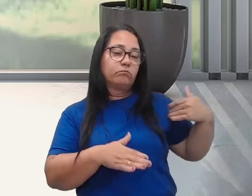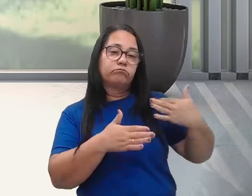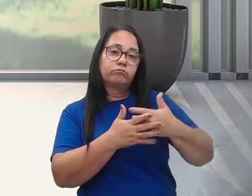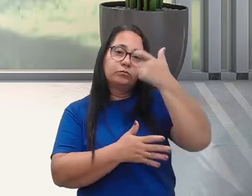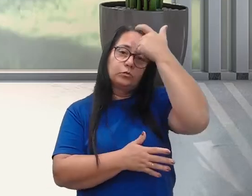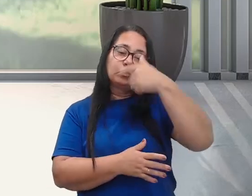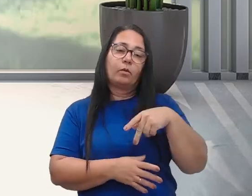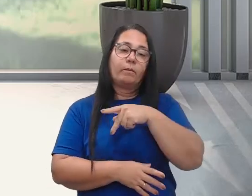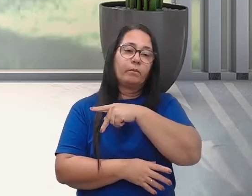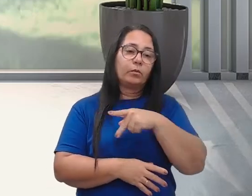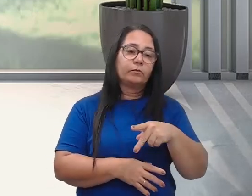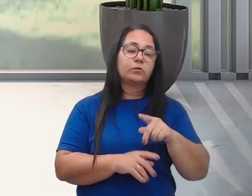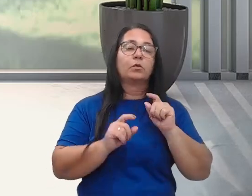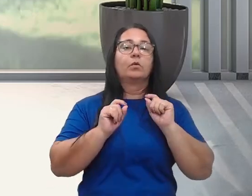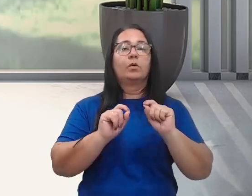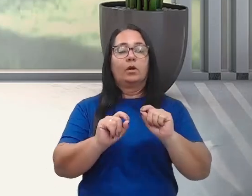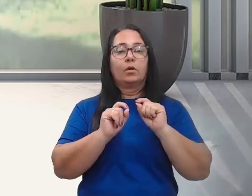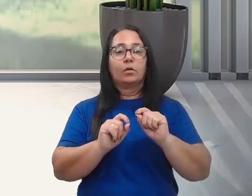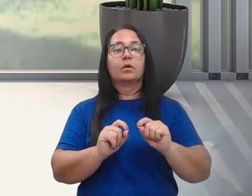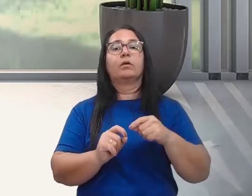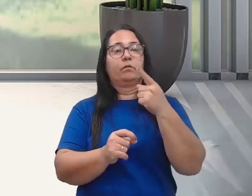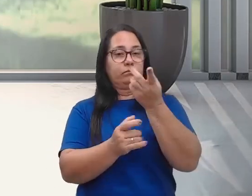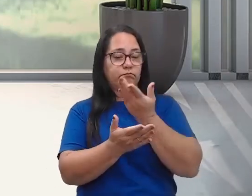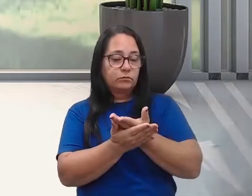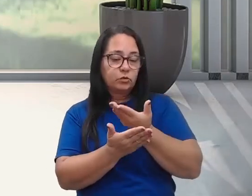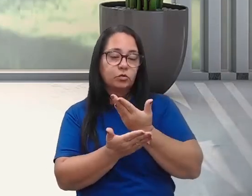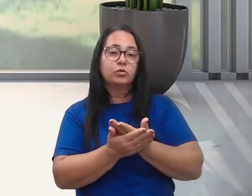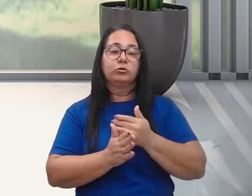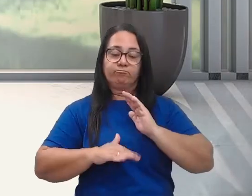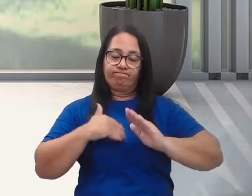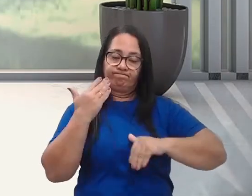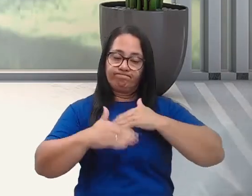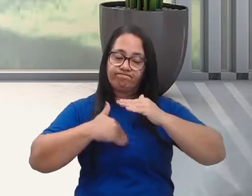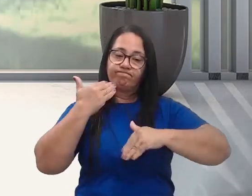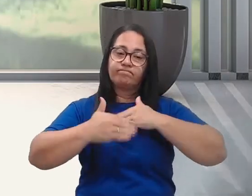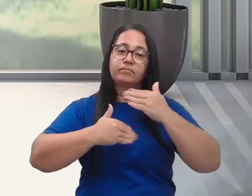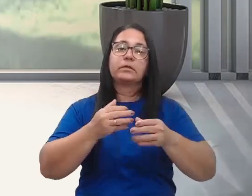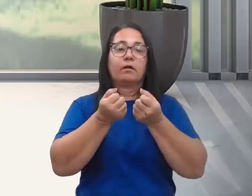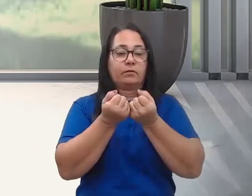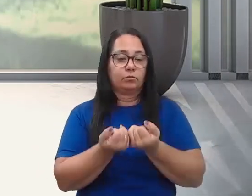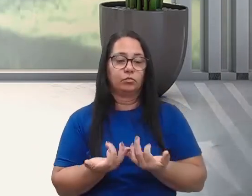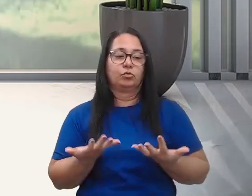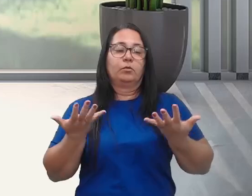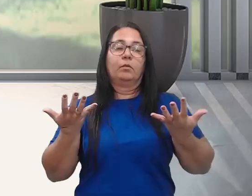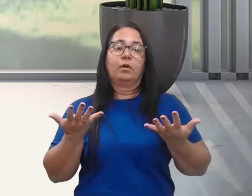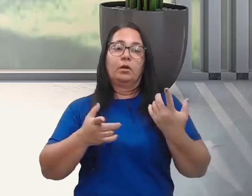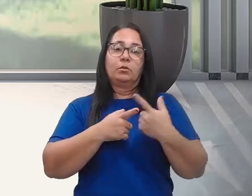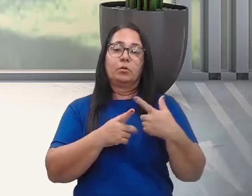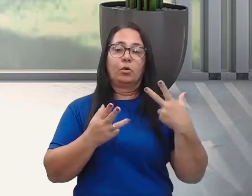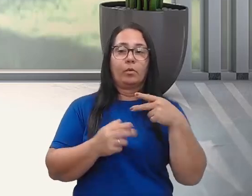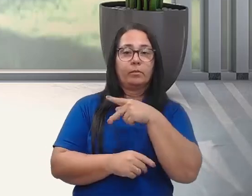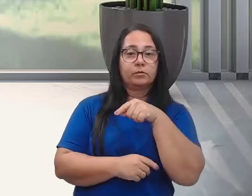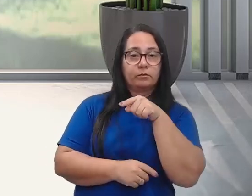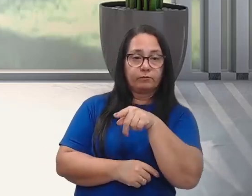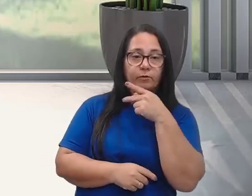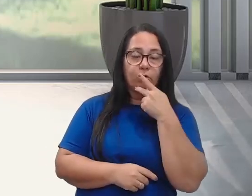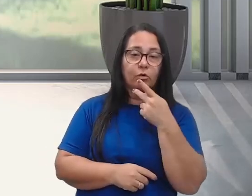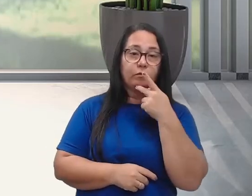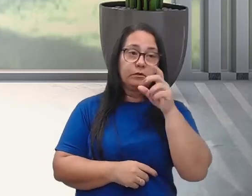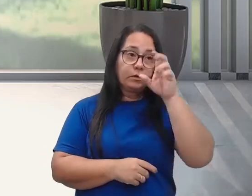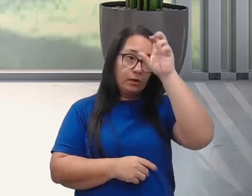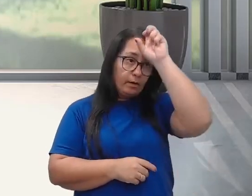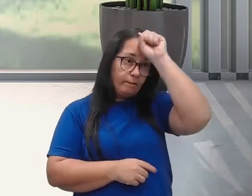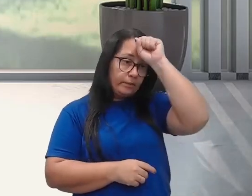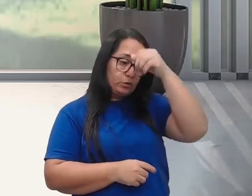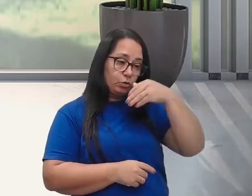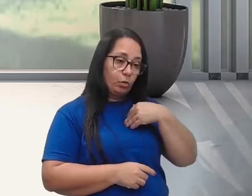algo que quanto mais você divide, mais ele se multiplica, porque como Laís disse, ela diz que aprende comigo e eu digo o